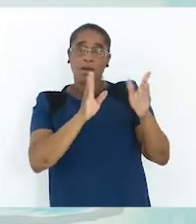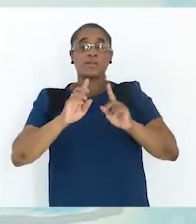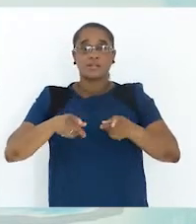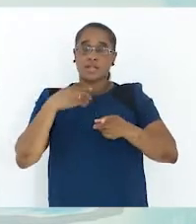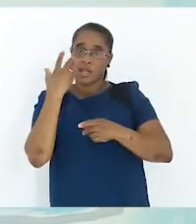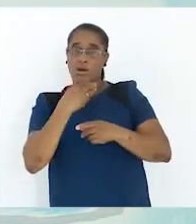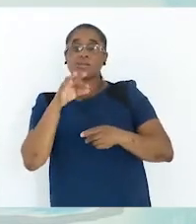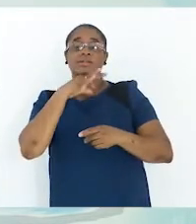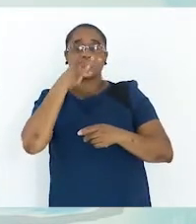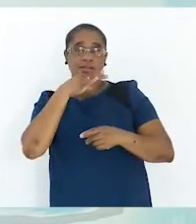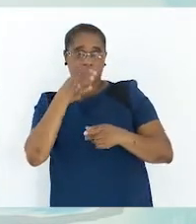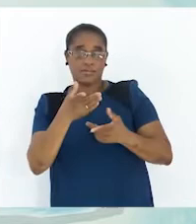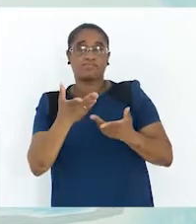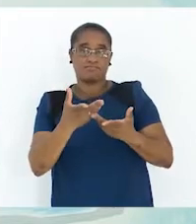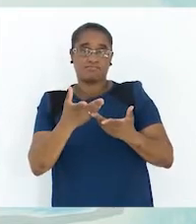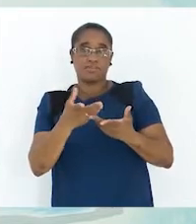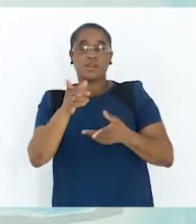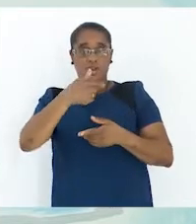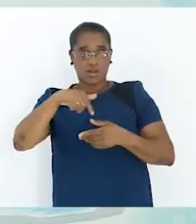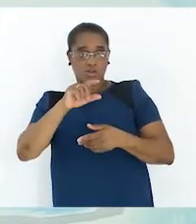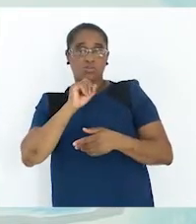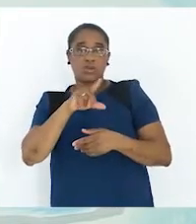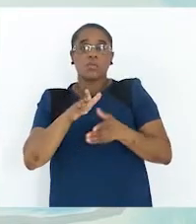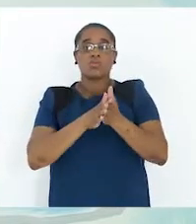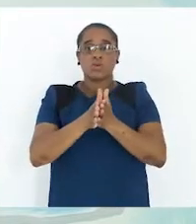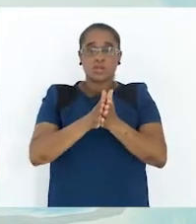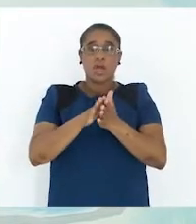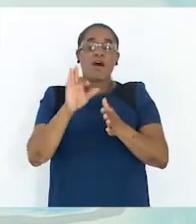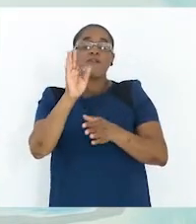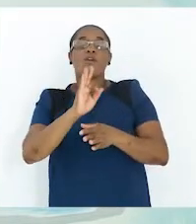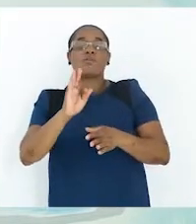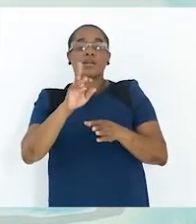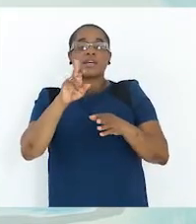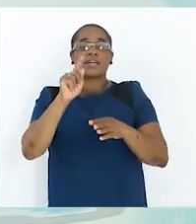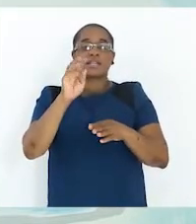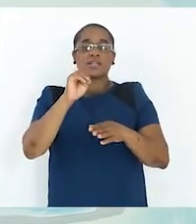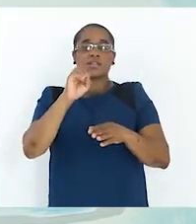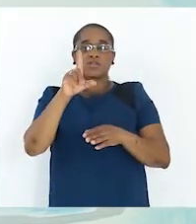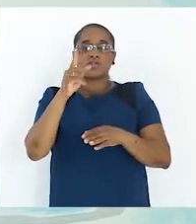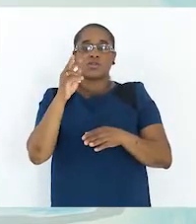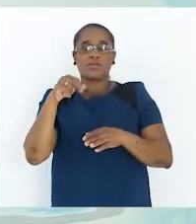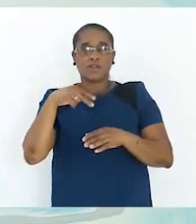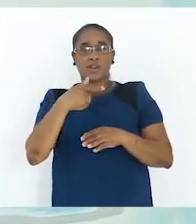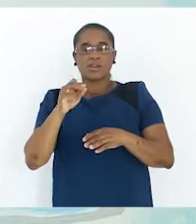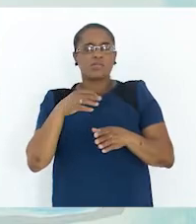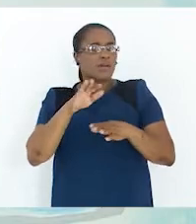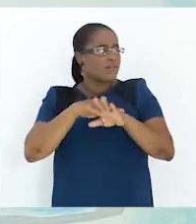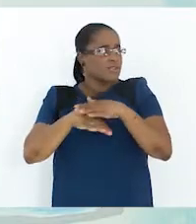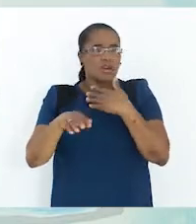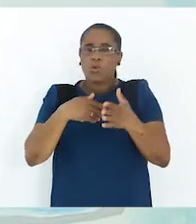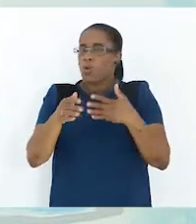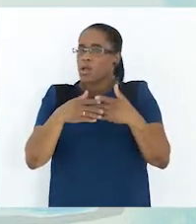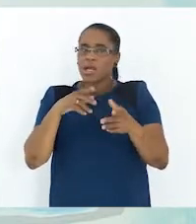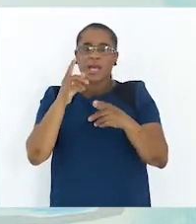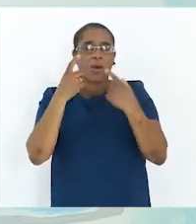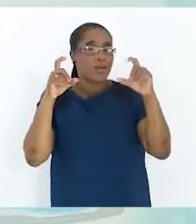aula que dizia que nós podemos usar a fórmula resolvente para resolver qualquer equação do